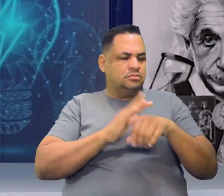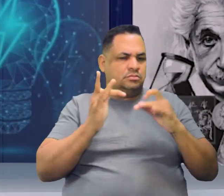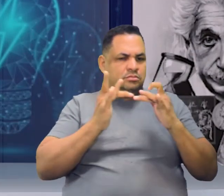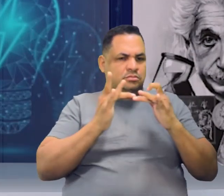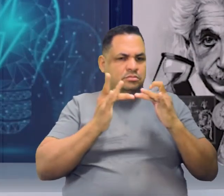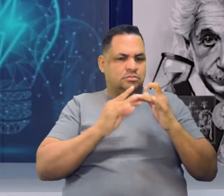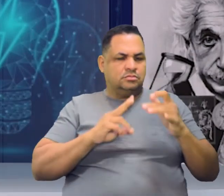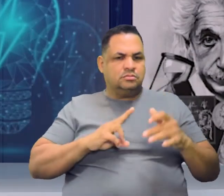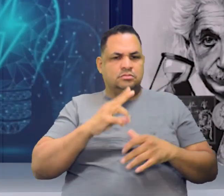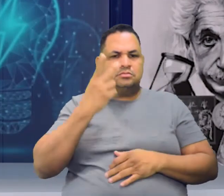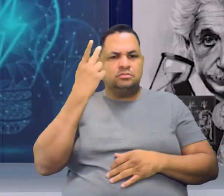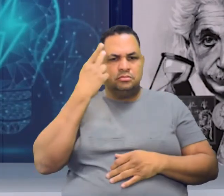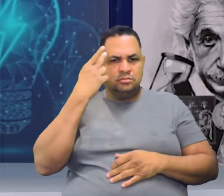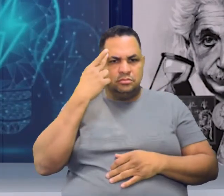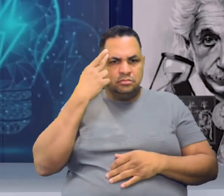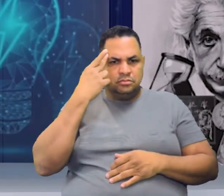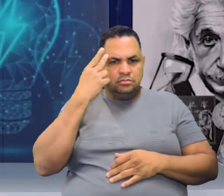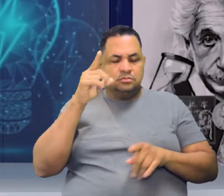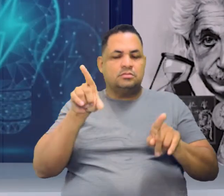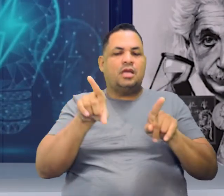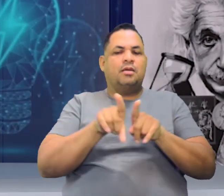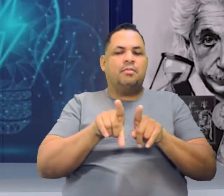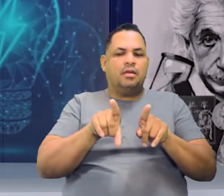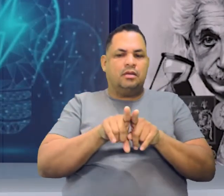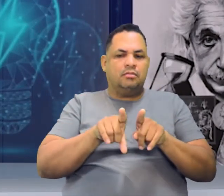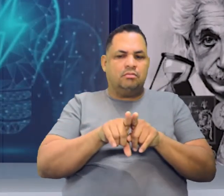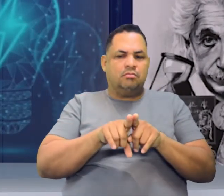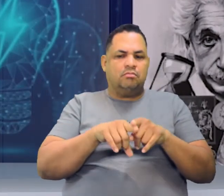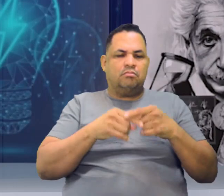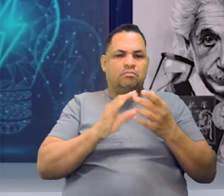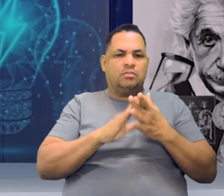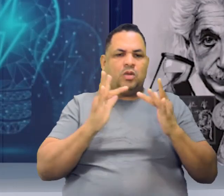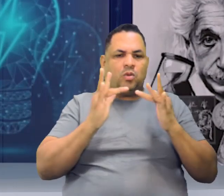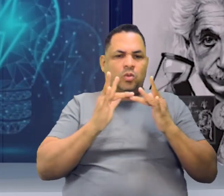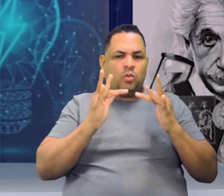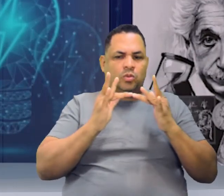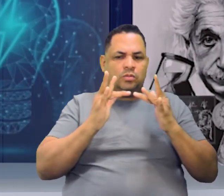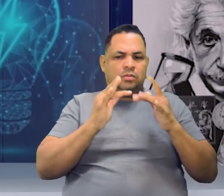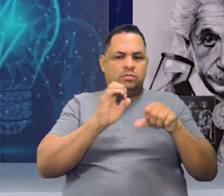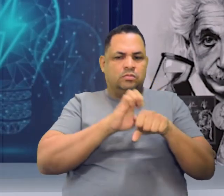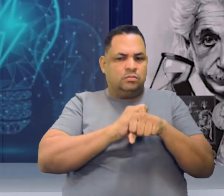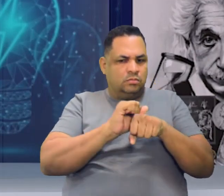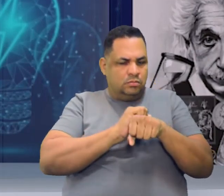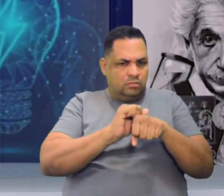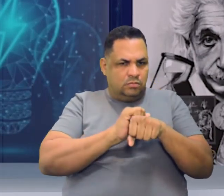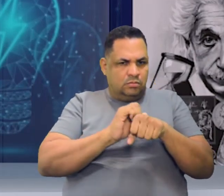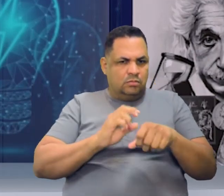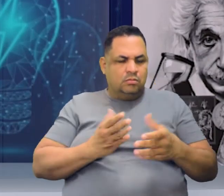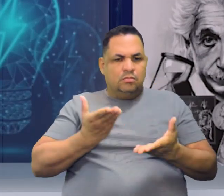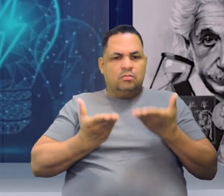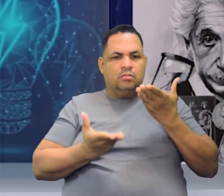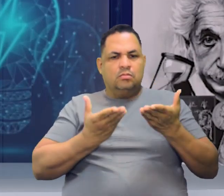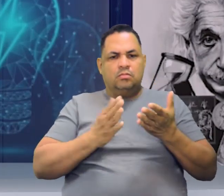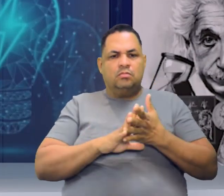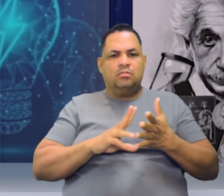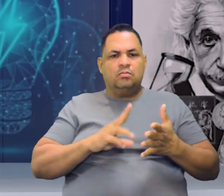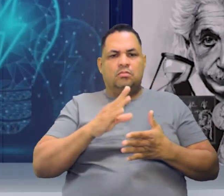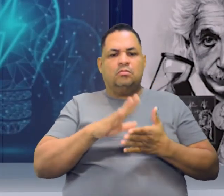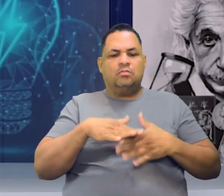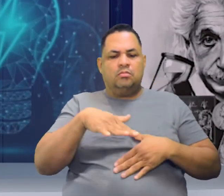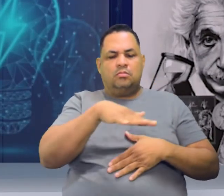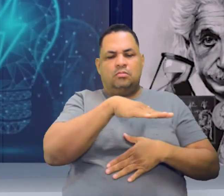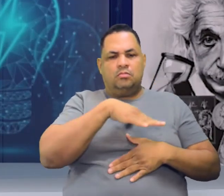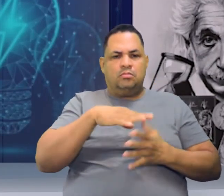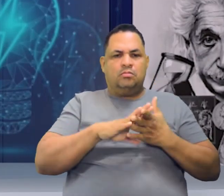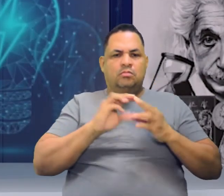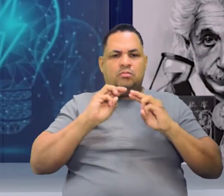força normal é um tipo de força também de contato, tá, pessoal? Peso é uma força de campo.